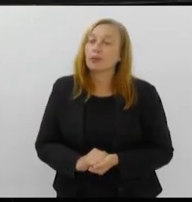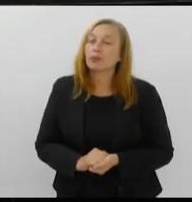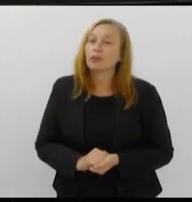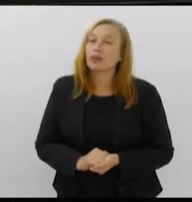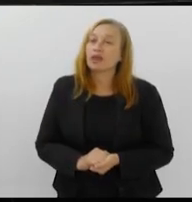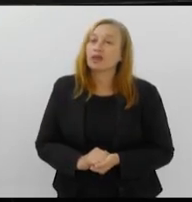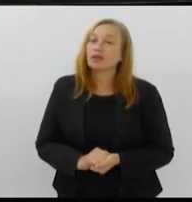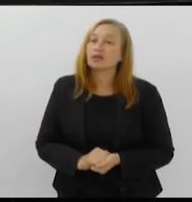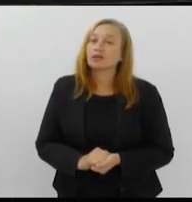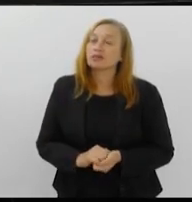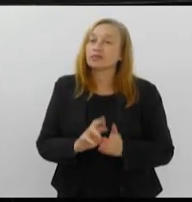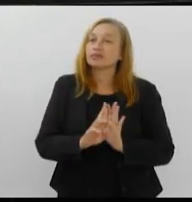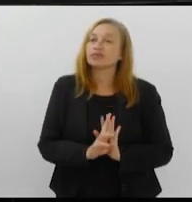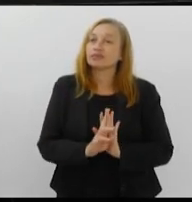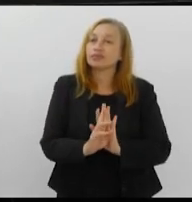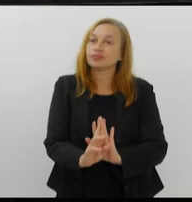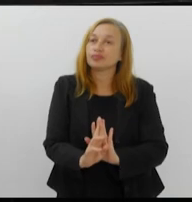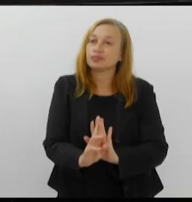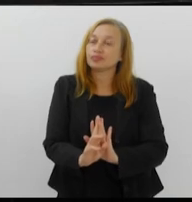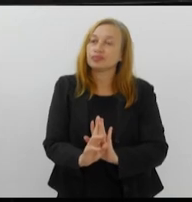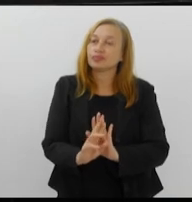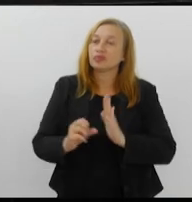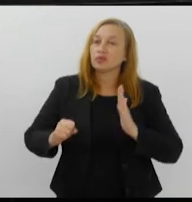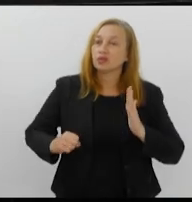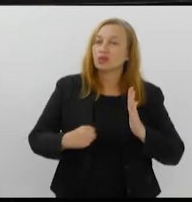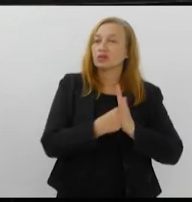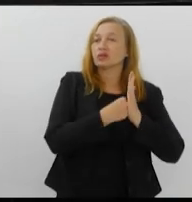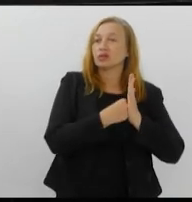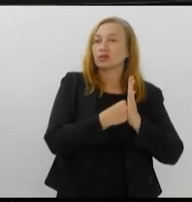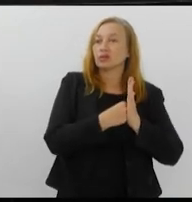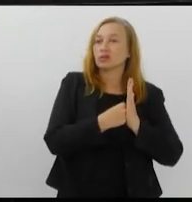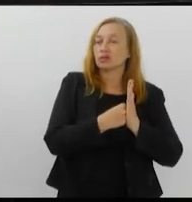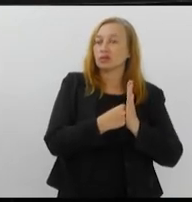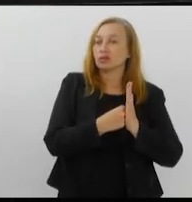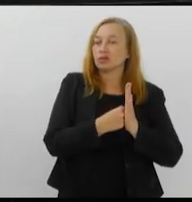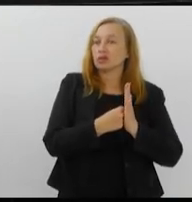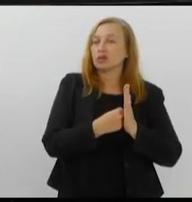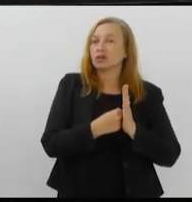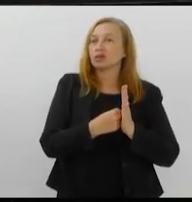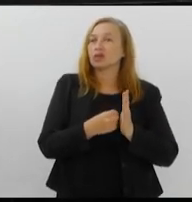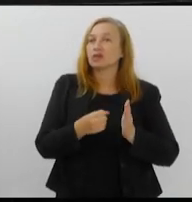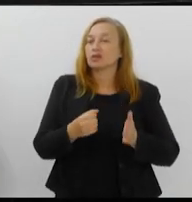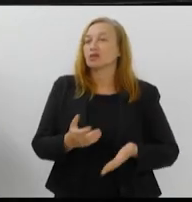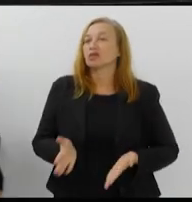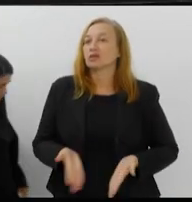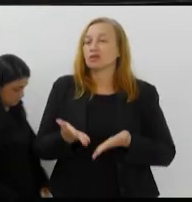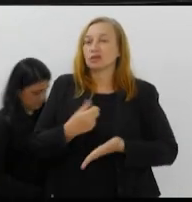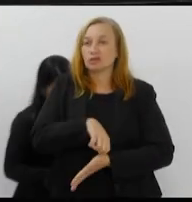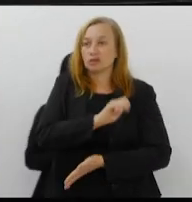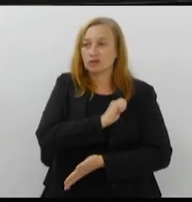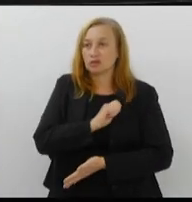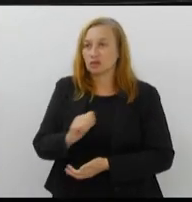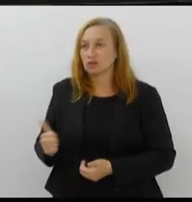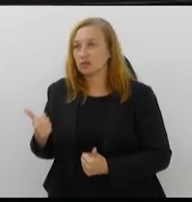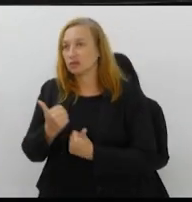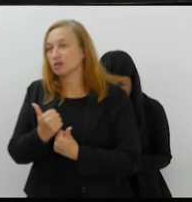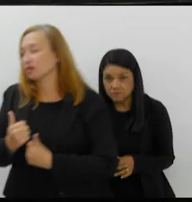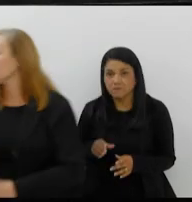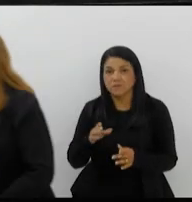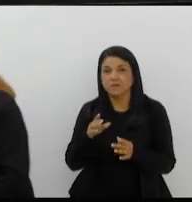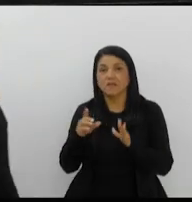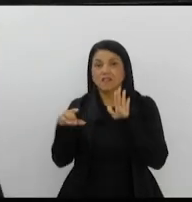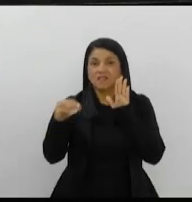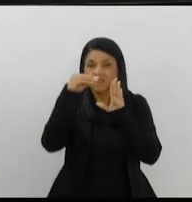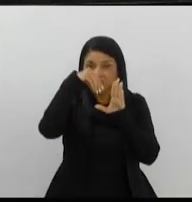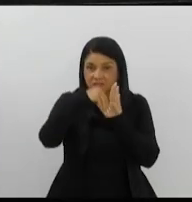à representatividade dos impactos dos incentivos dentro das